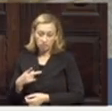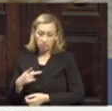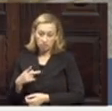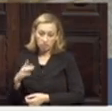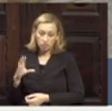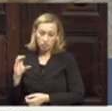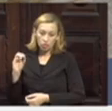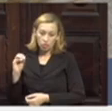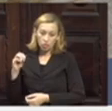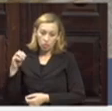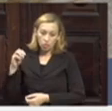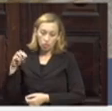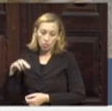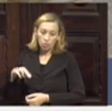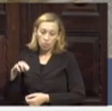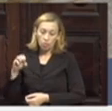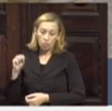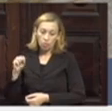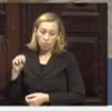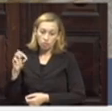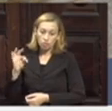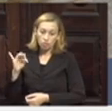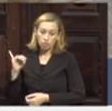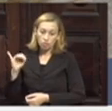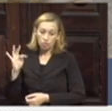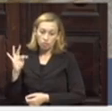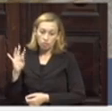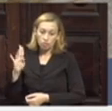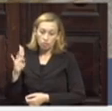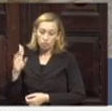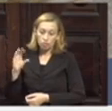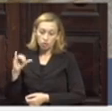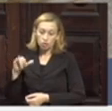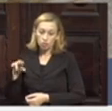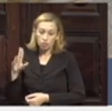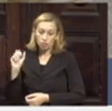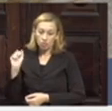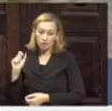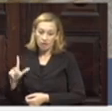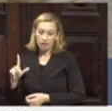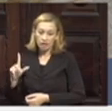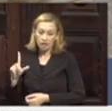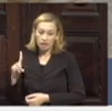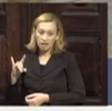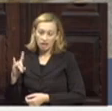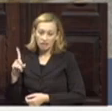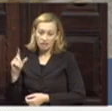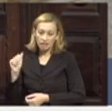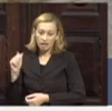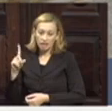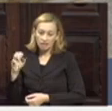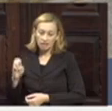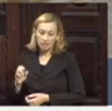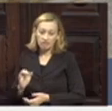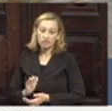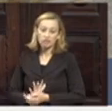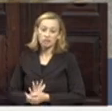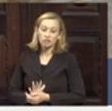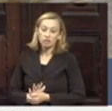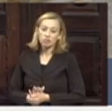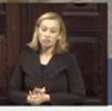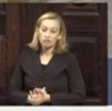no estado do Rio de Janeiro, num raio mais próximo possível